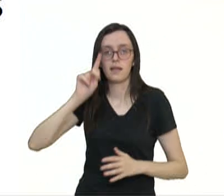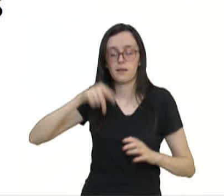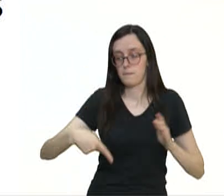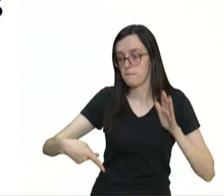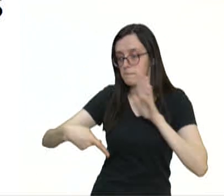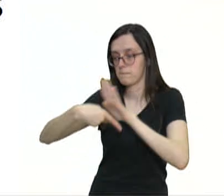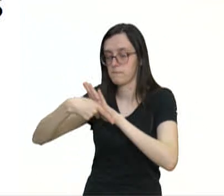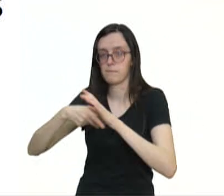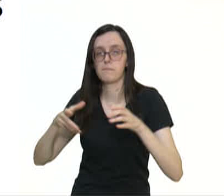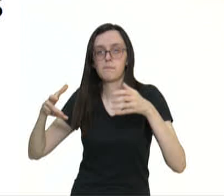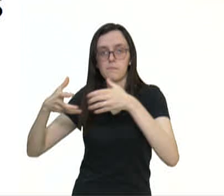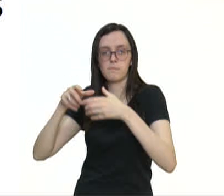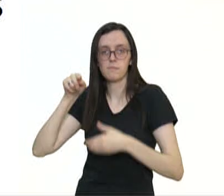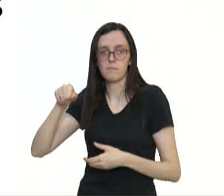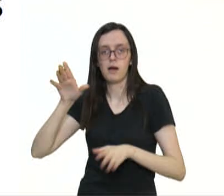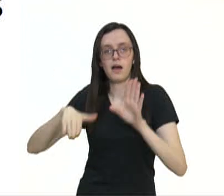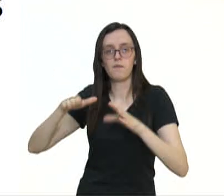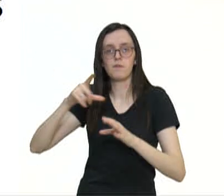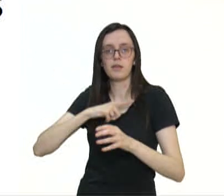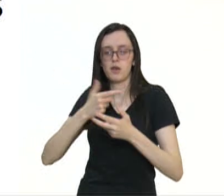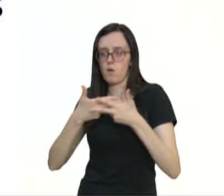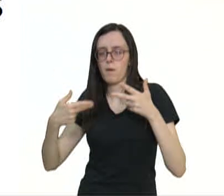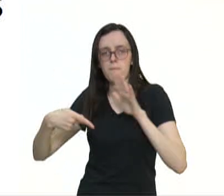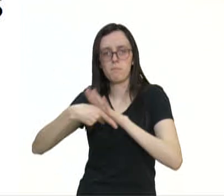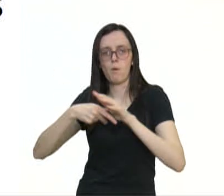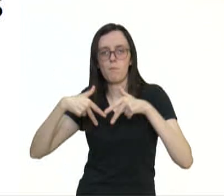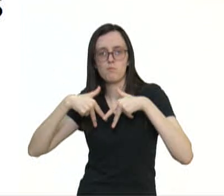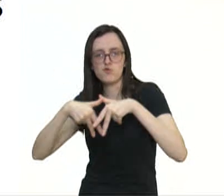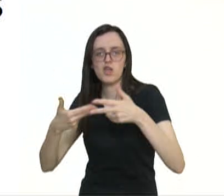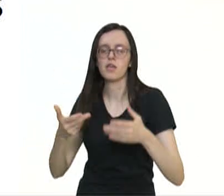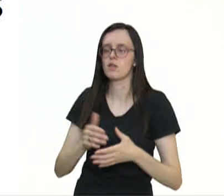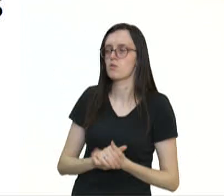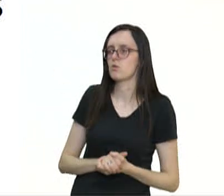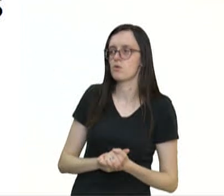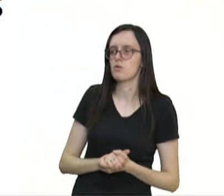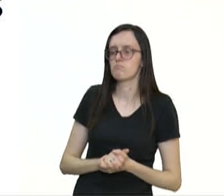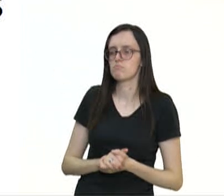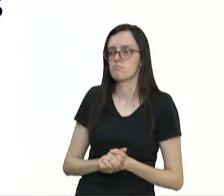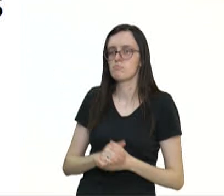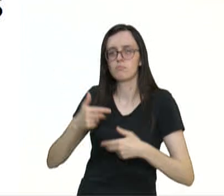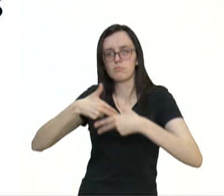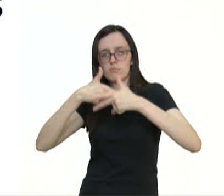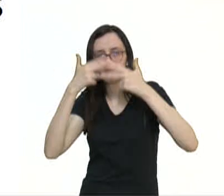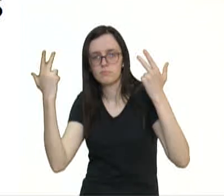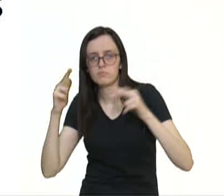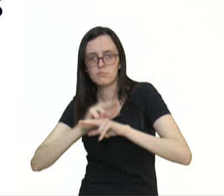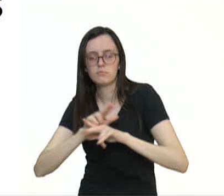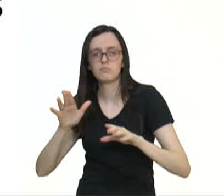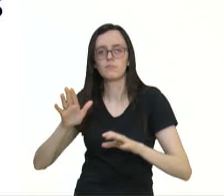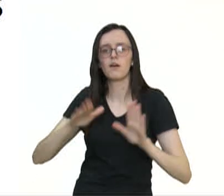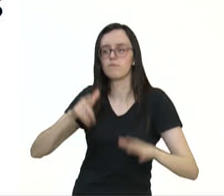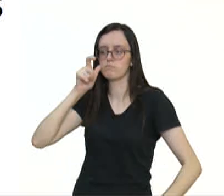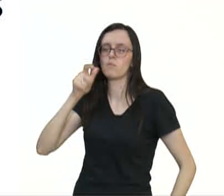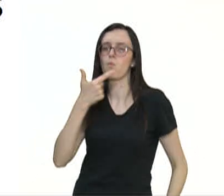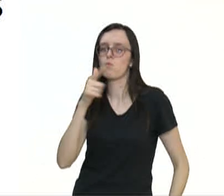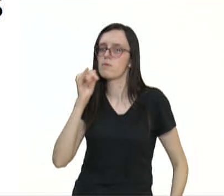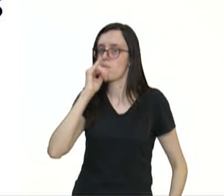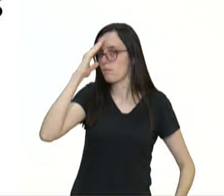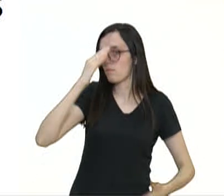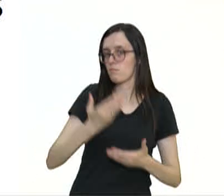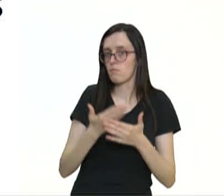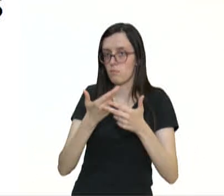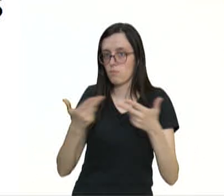a determinado grupo, seja por caracteres comuns de gênero, de origem étnica ou por interesses específicos, crenças, entre outros,